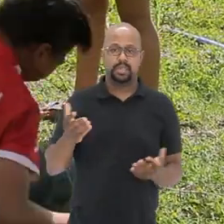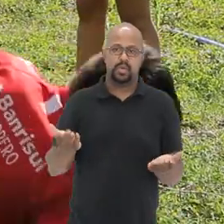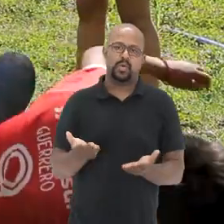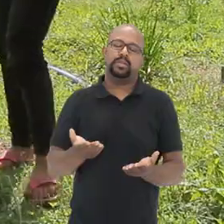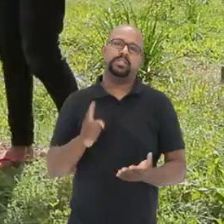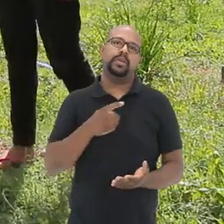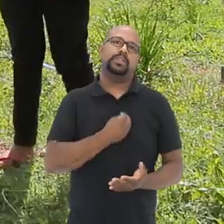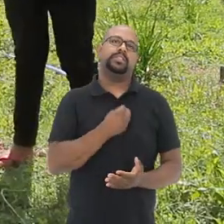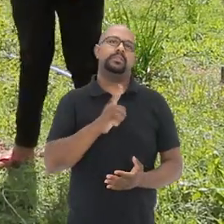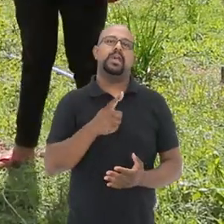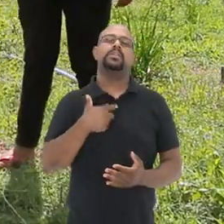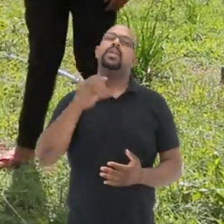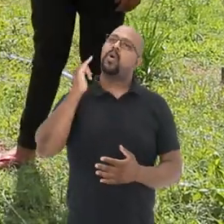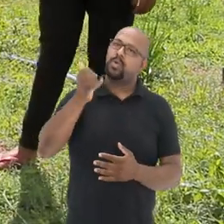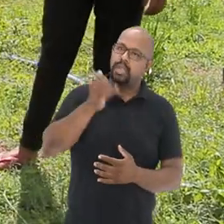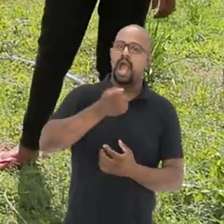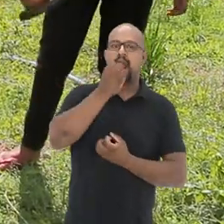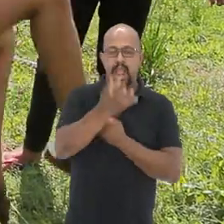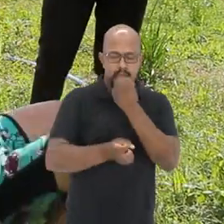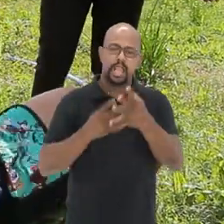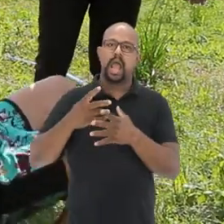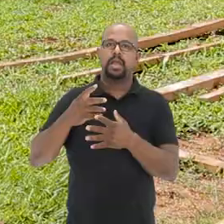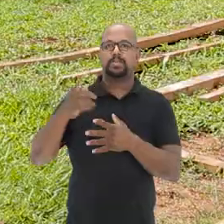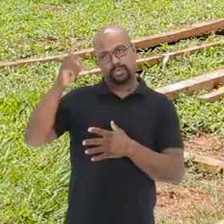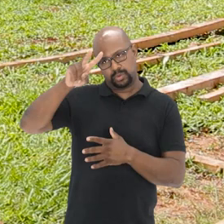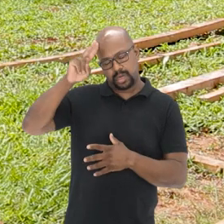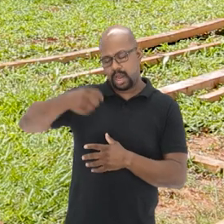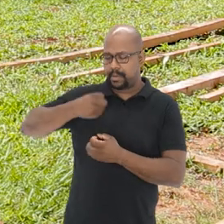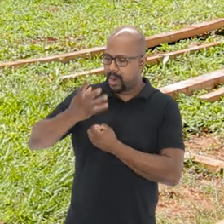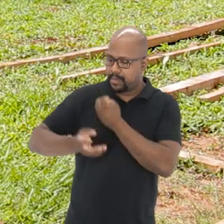que hoje não existem mais, né? Que contaram isso para nós, né?